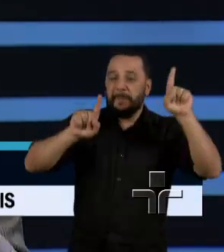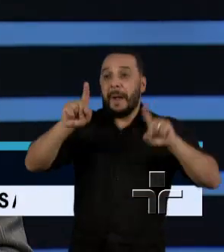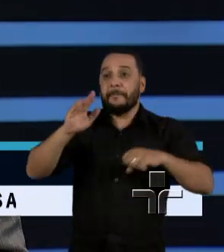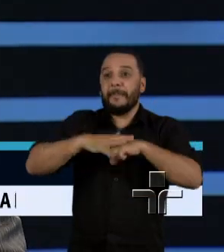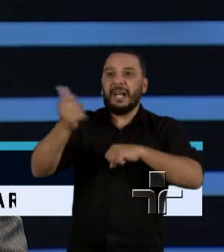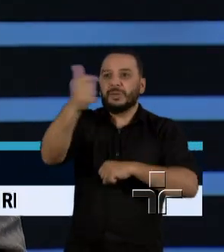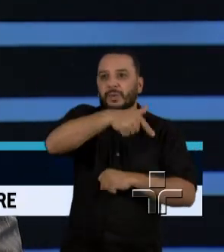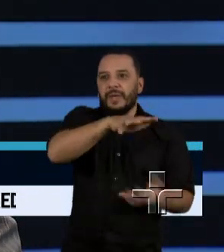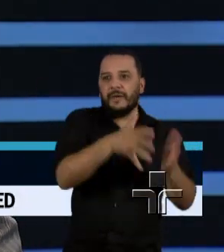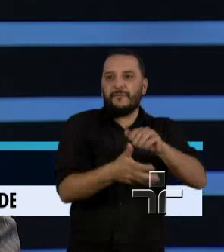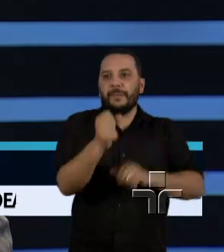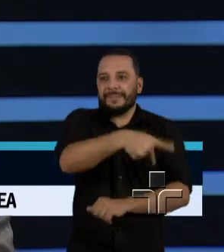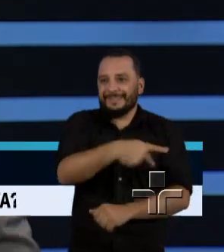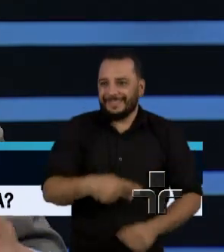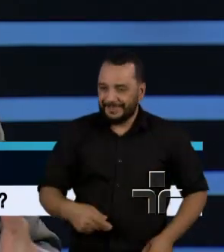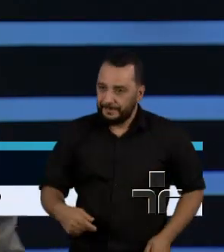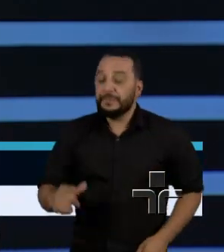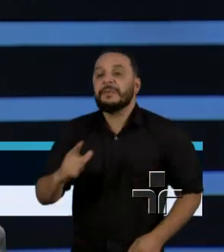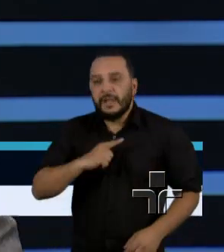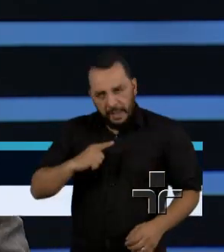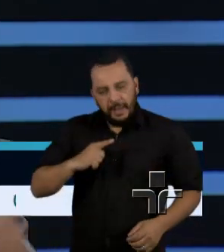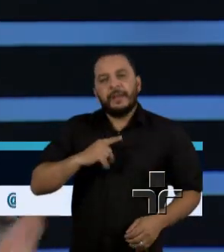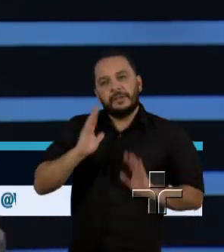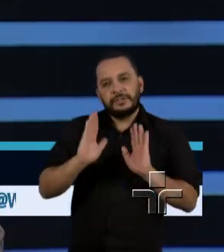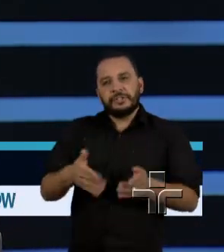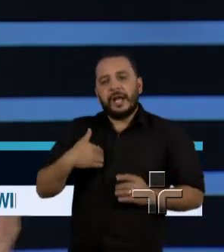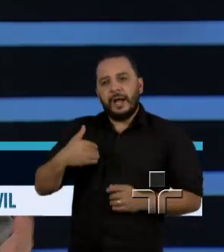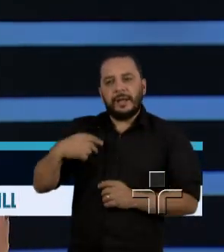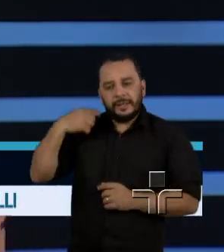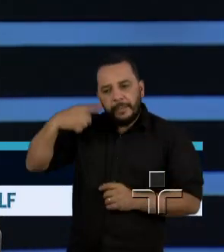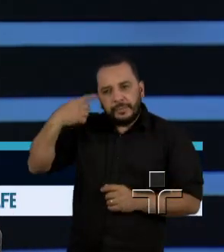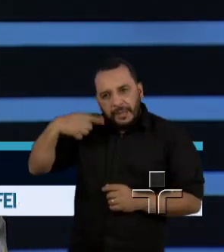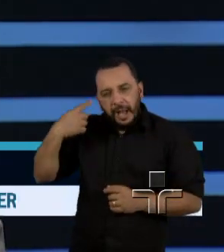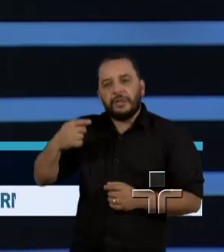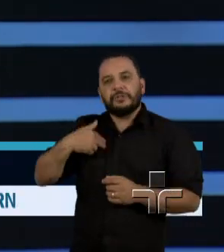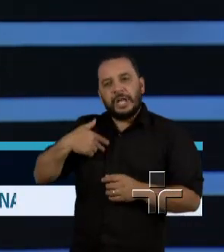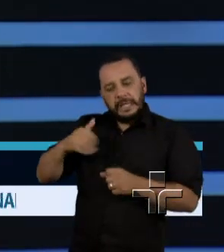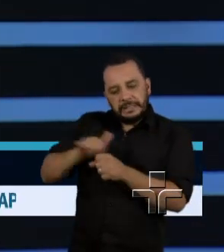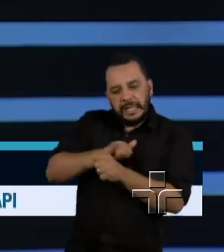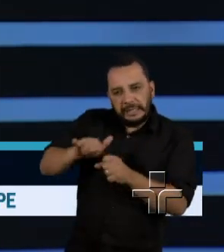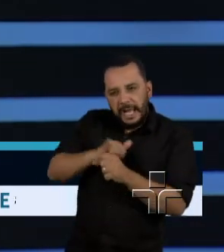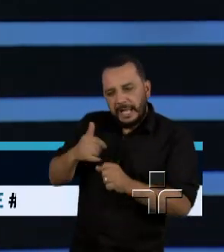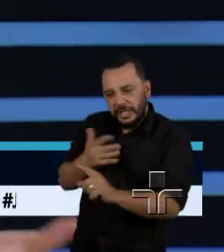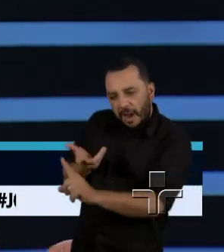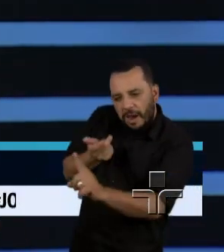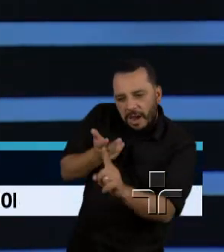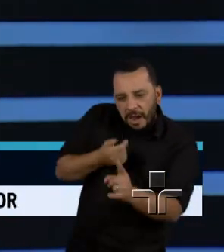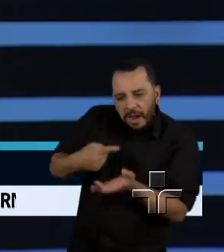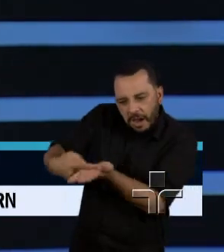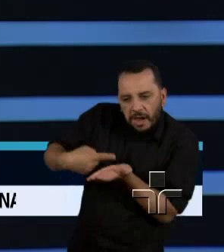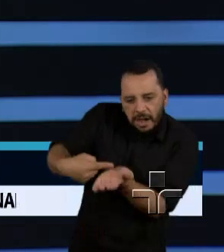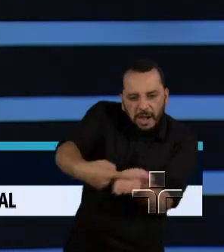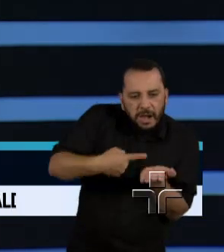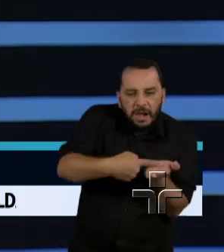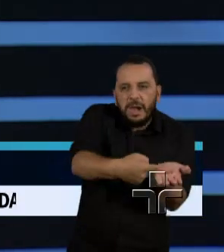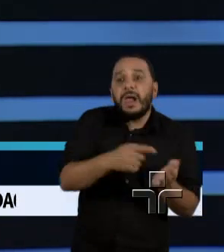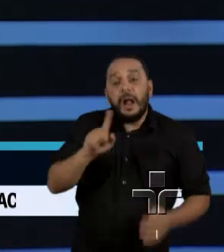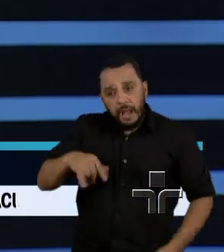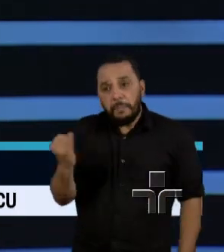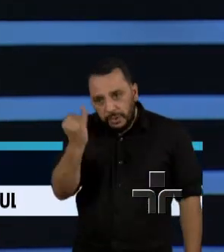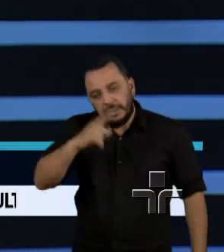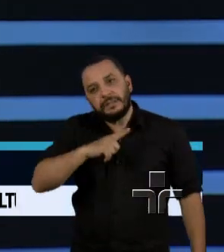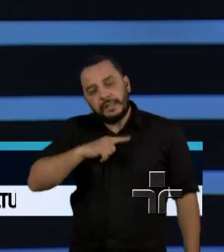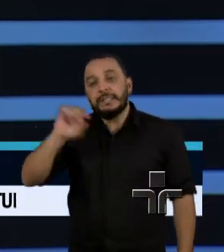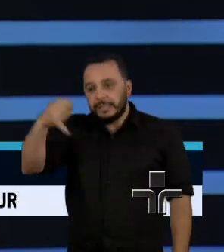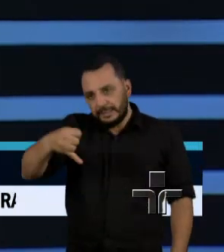imagina que você ter um parlamentar bem articulado para isso, nesse momento da reforma tributária, pode ser extremamente importante